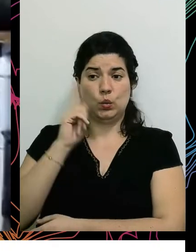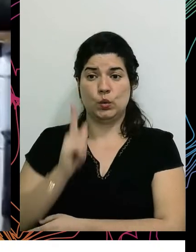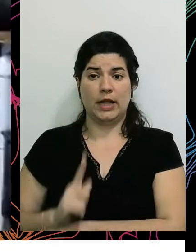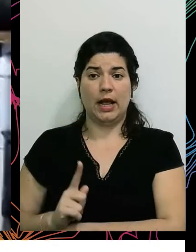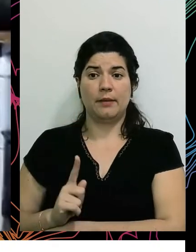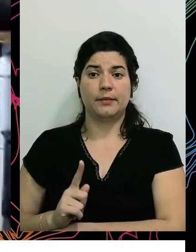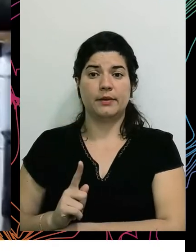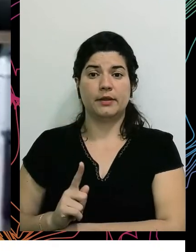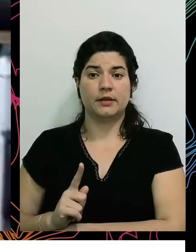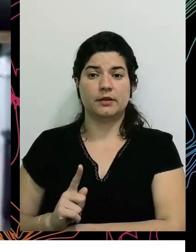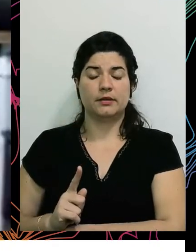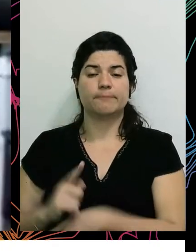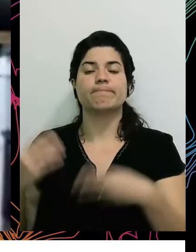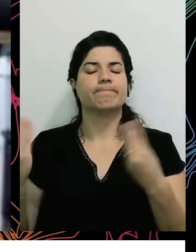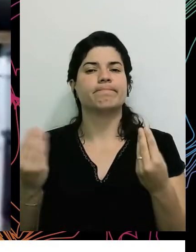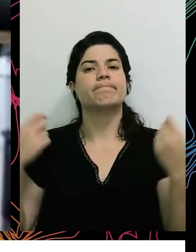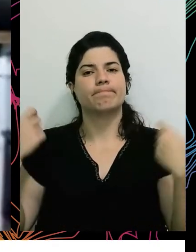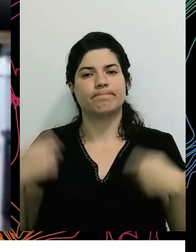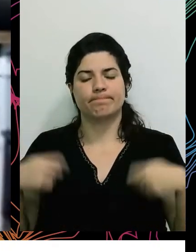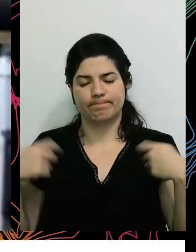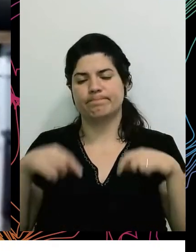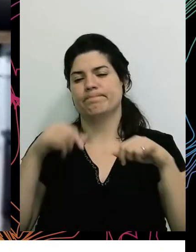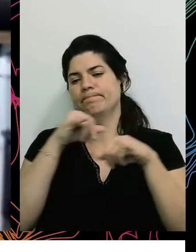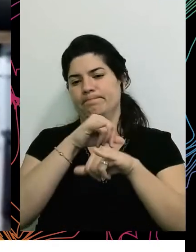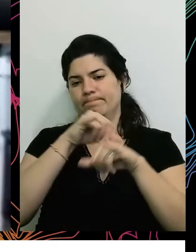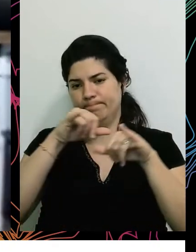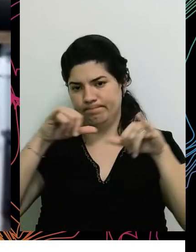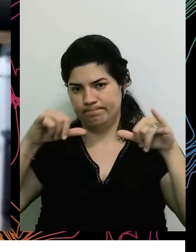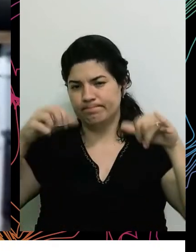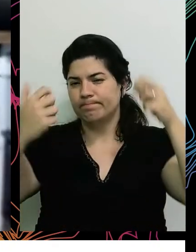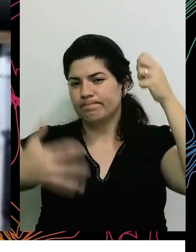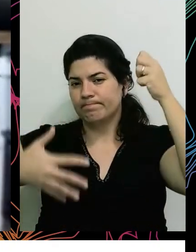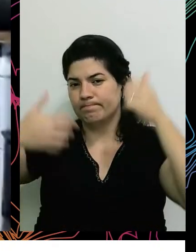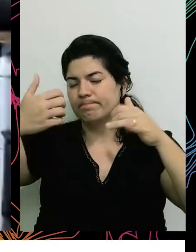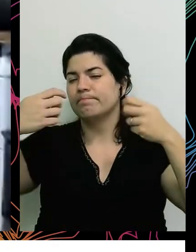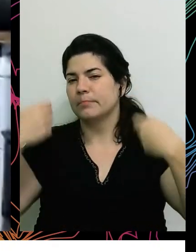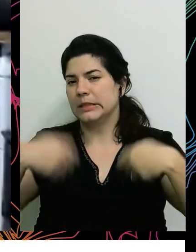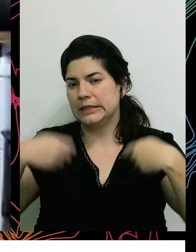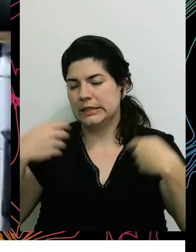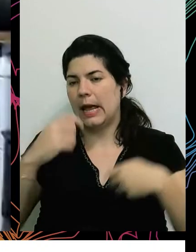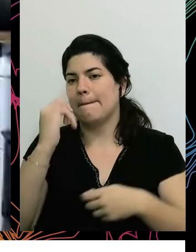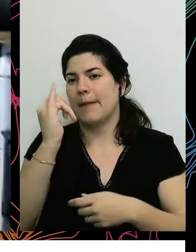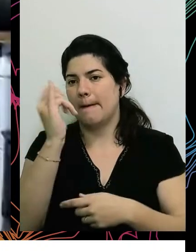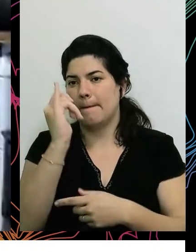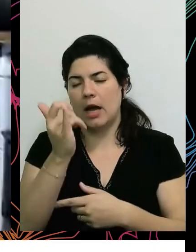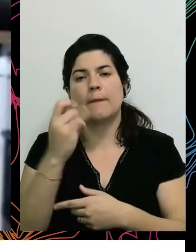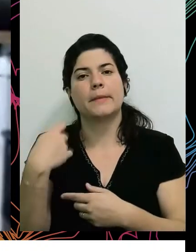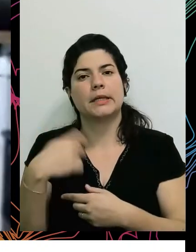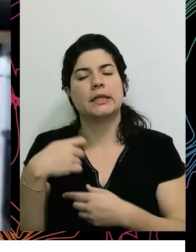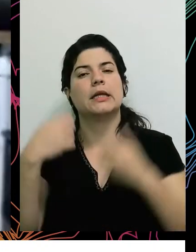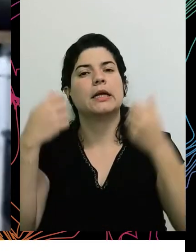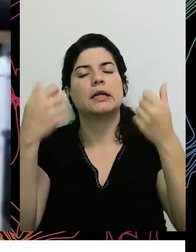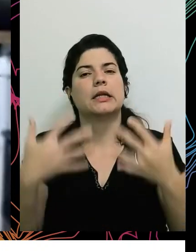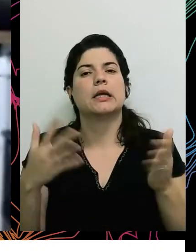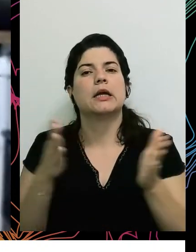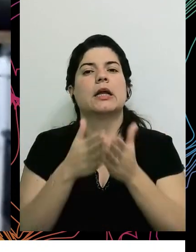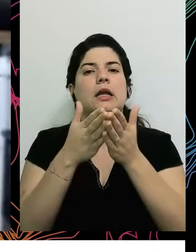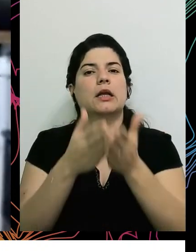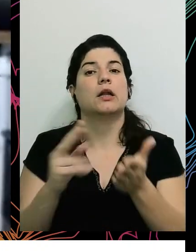muito ainda divulgar a carreira no mar e precisa